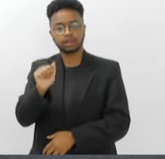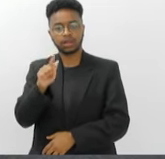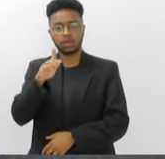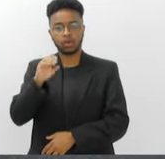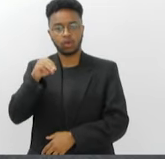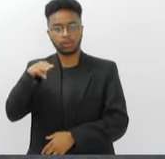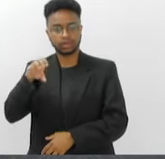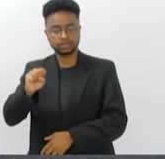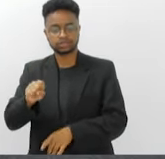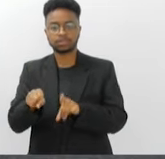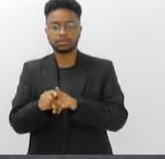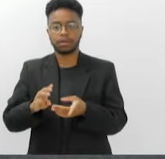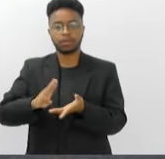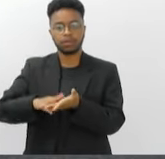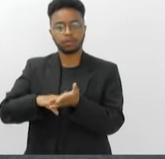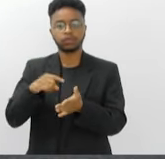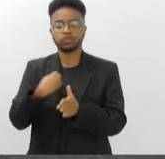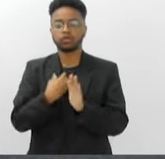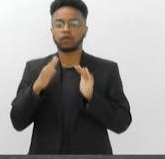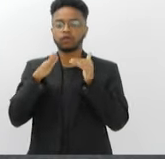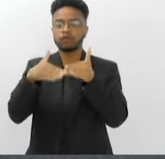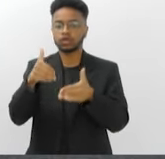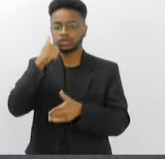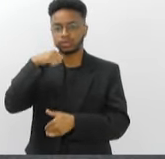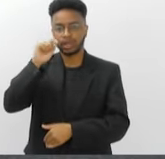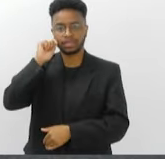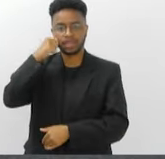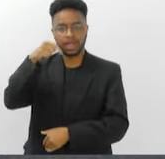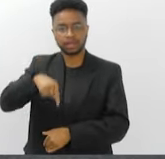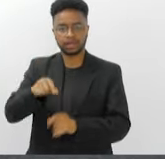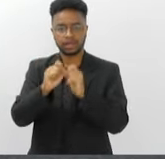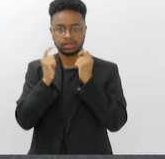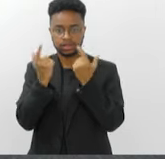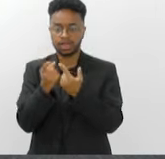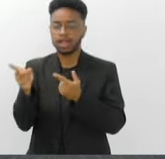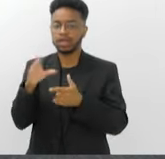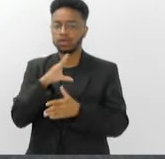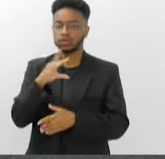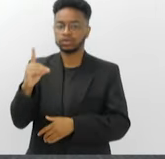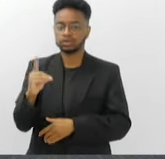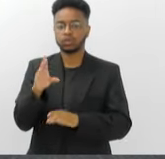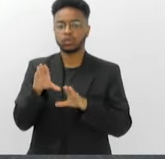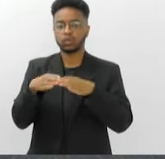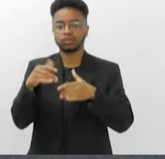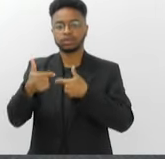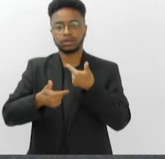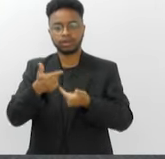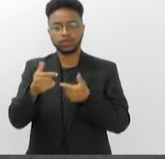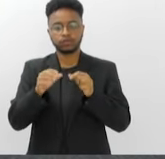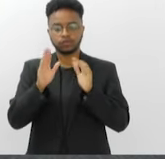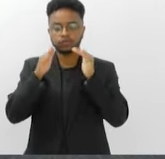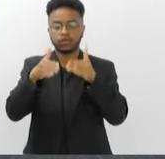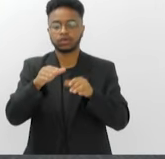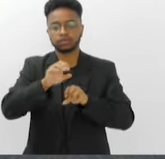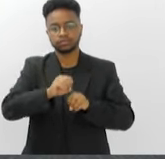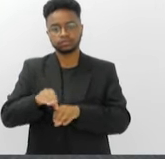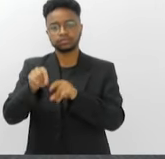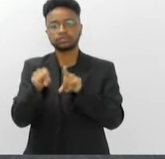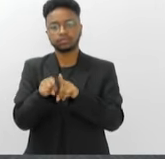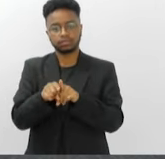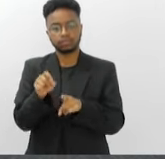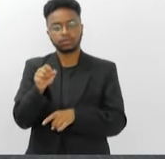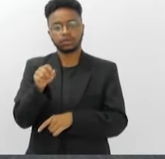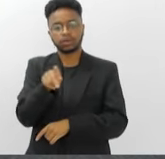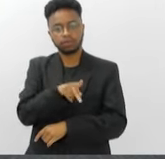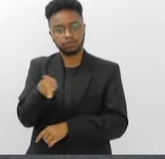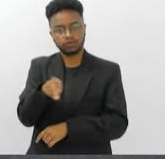aqui do nosso Fórum de Mulheres Negras da Alerj. Ela coordena o GT de Educação. Ana é professora do município,